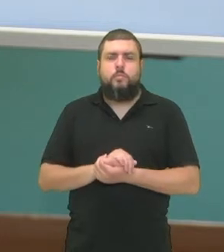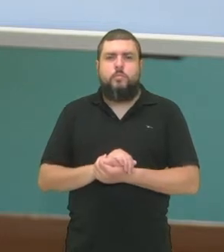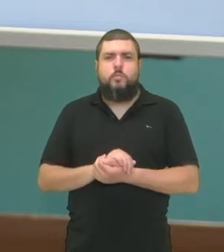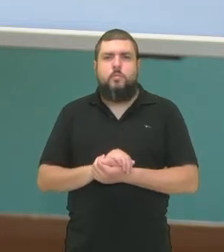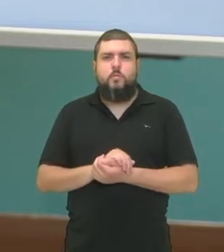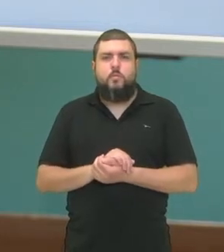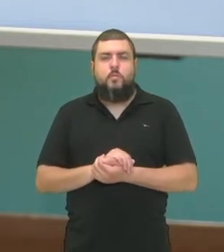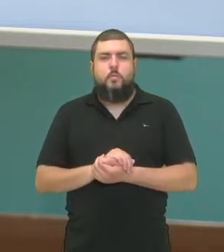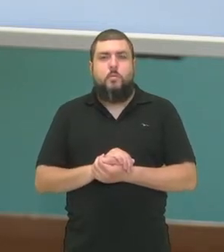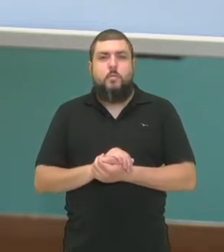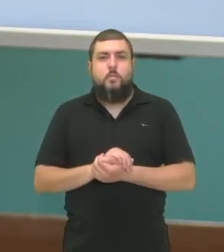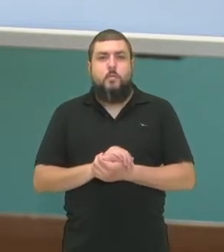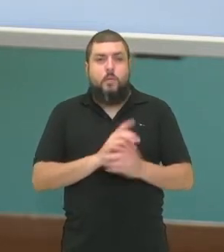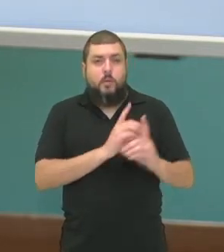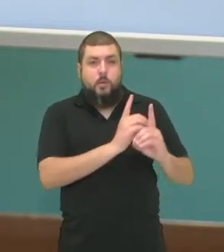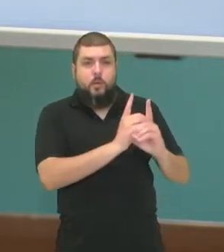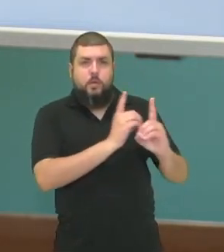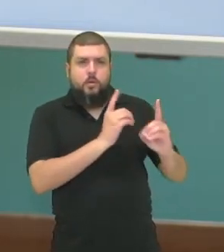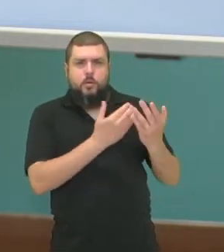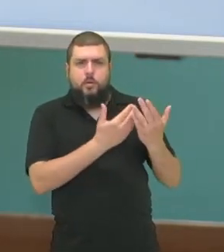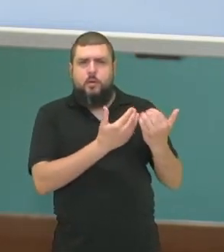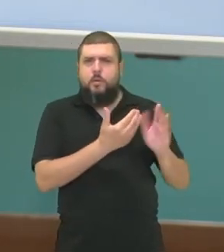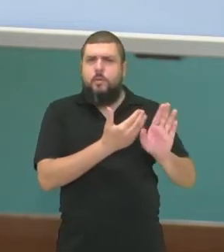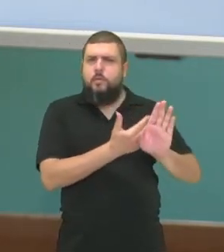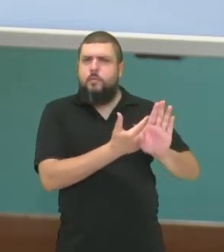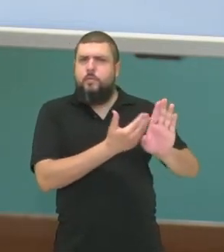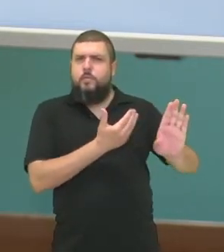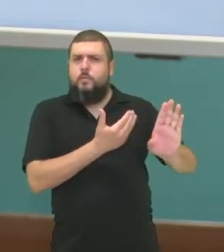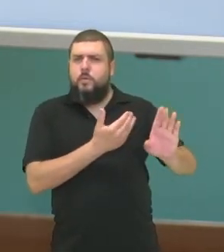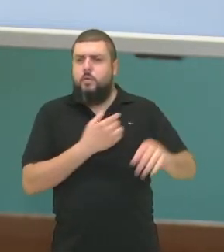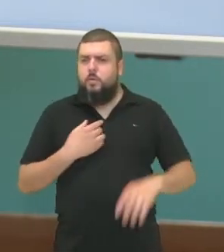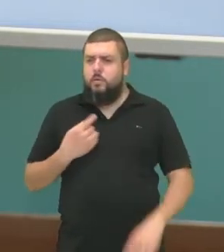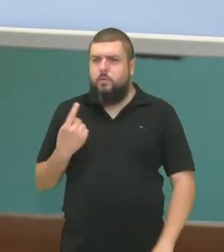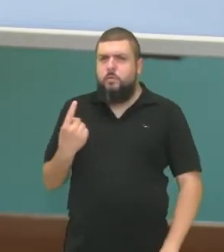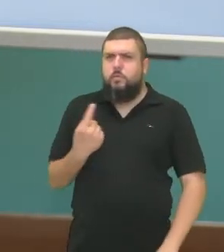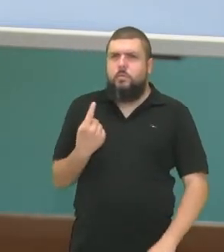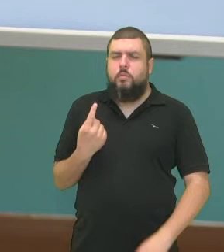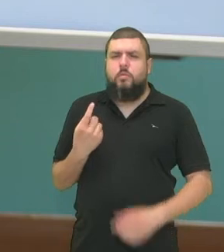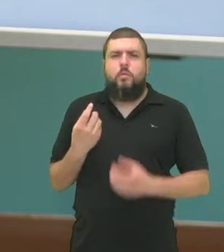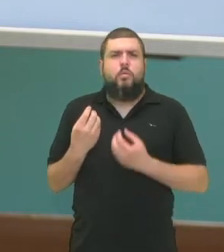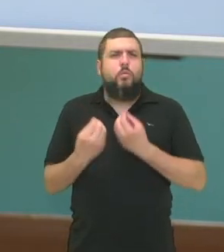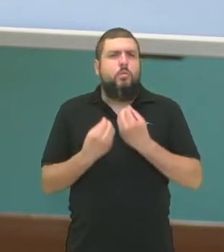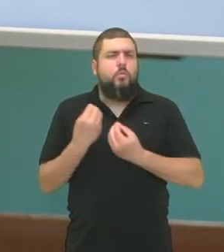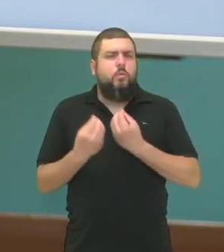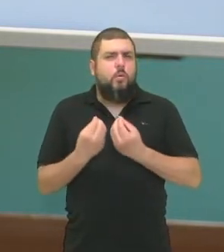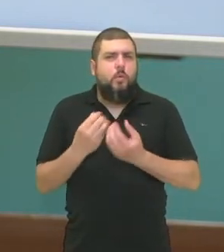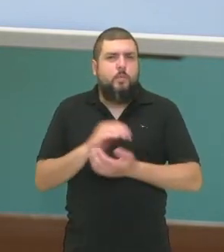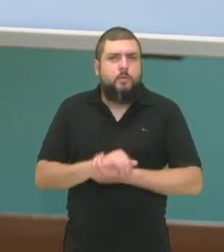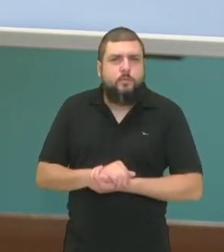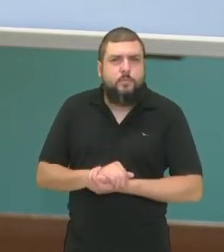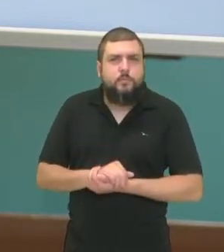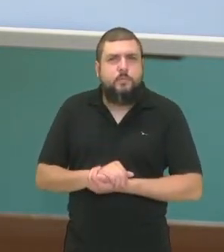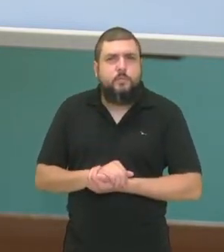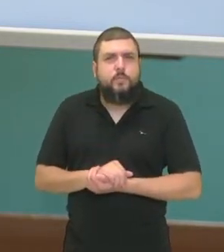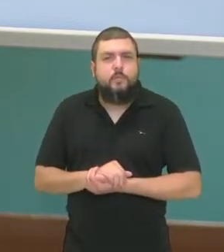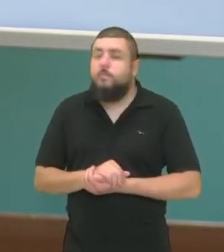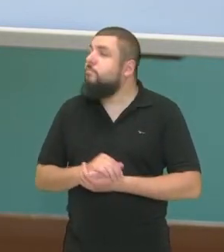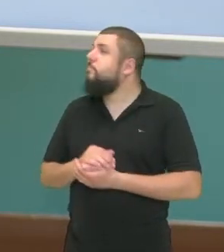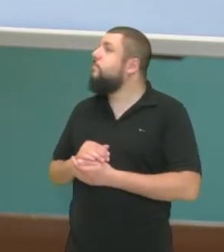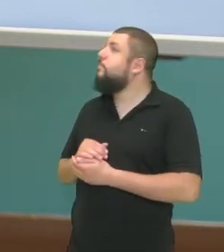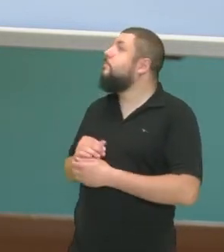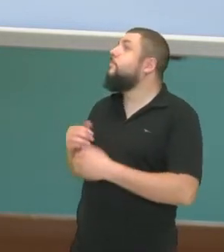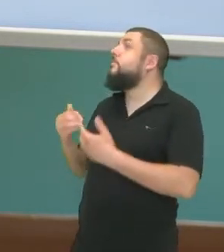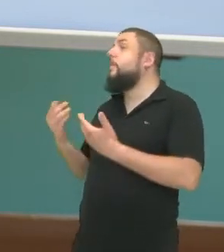social são a mesma coisa? O que você acha? Como você diferencia? E você, Paulo,